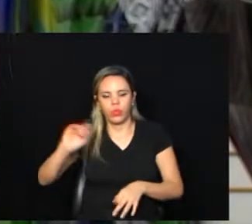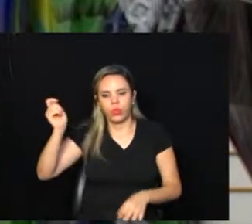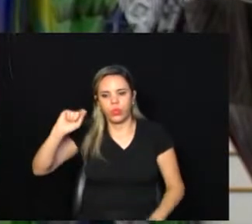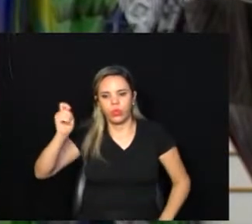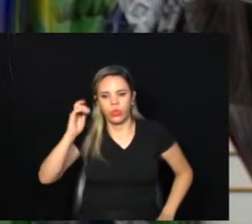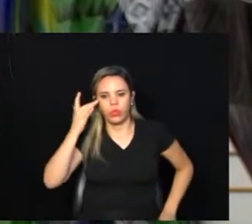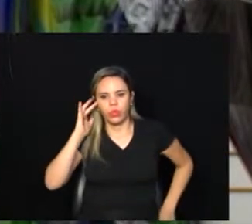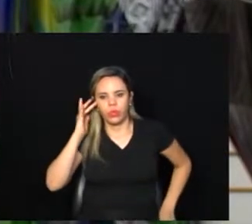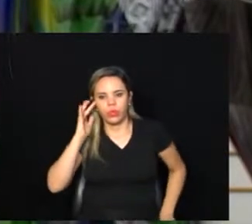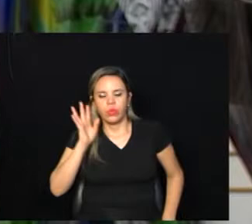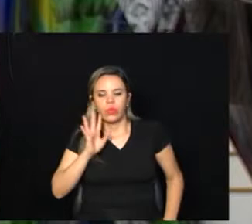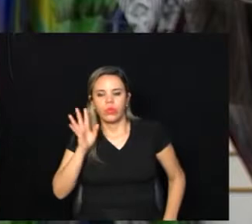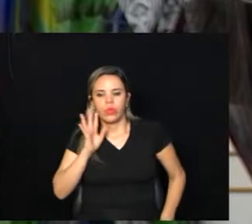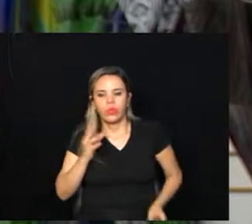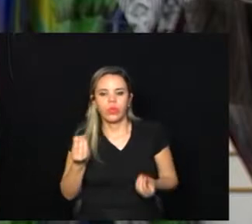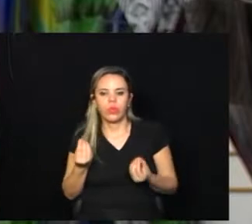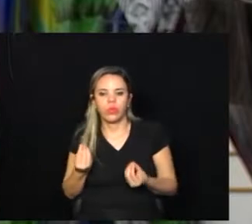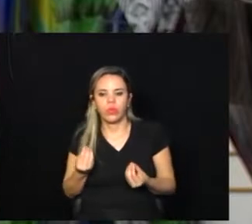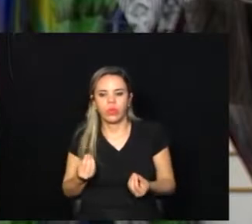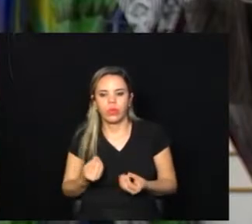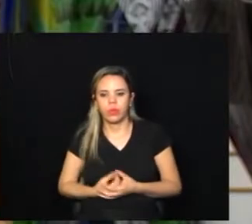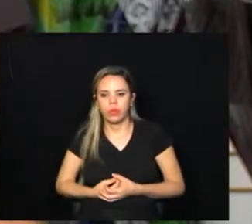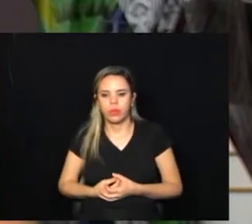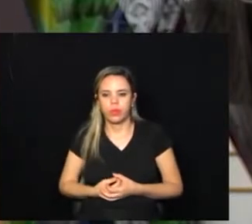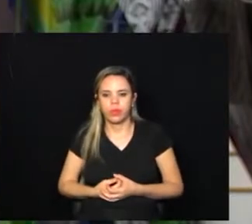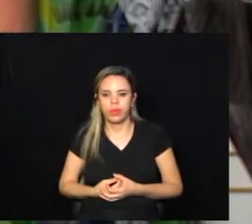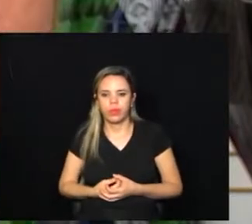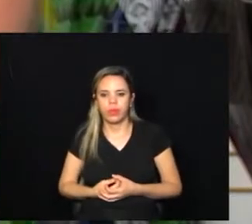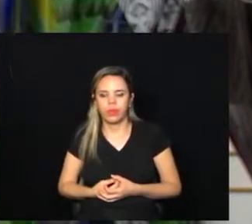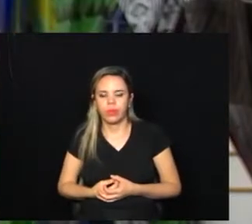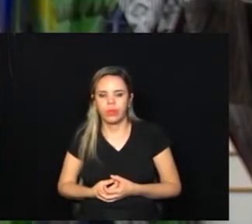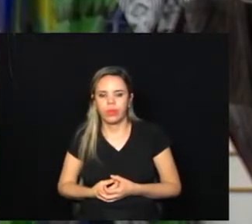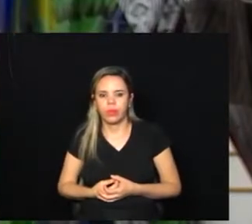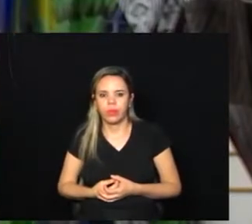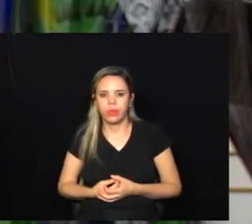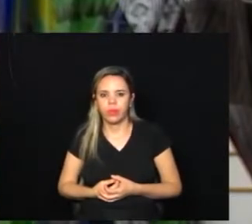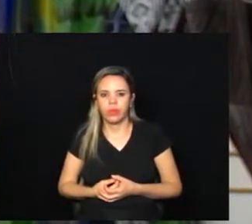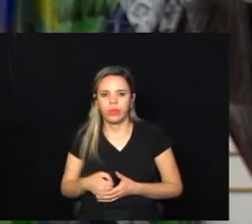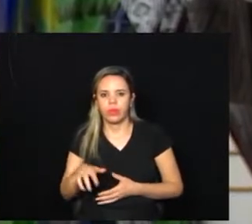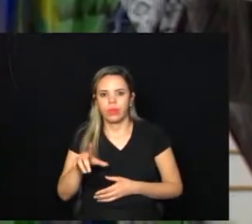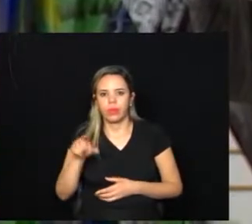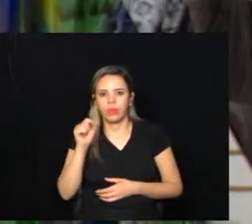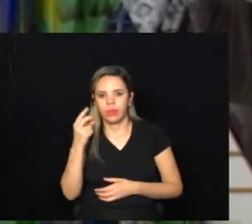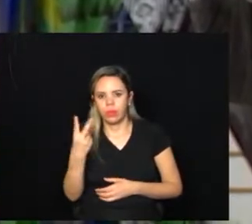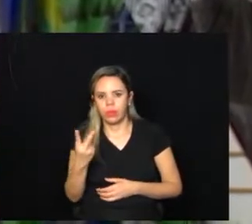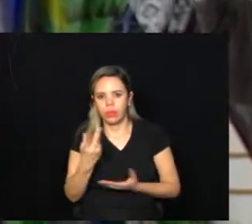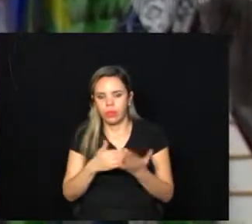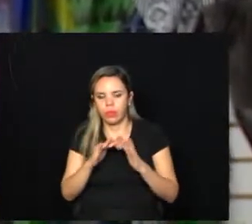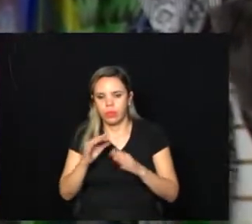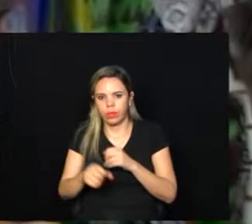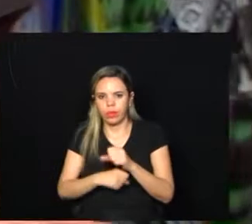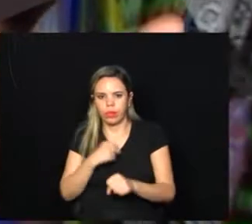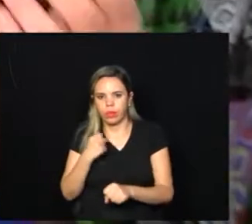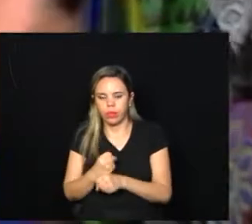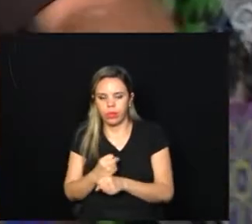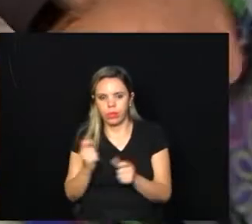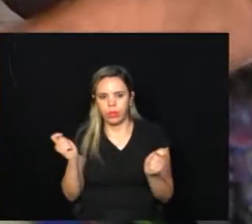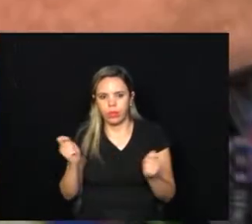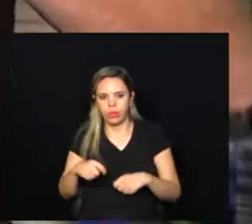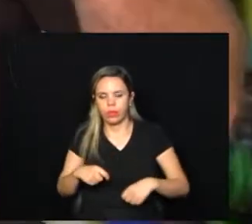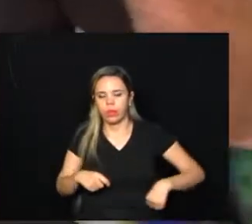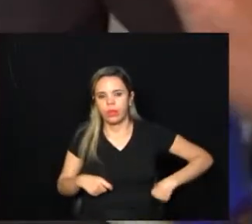achei espetacular. Como funciona? Certo, a oficina ela funciona assim. A gente geralmente escolhe 2 escolas por ano para a gente